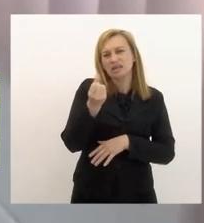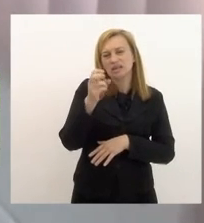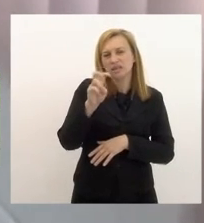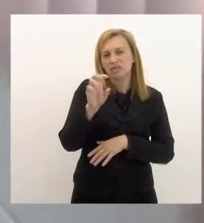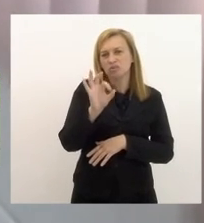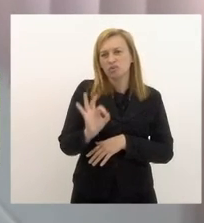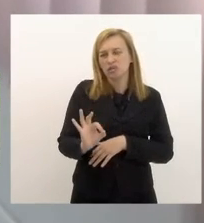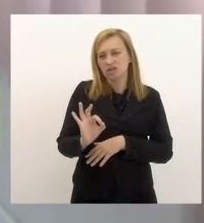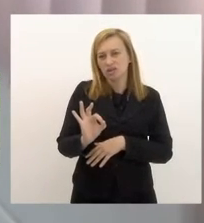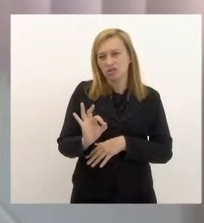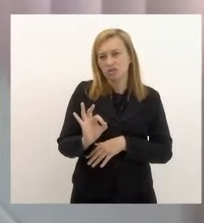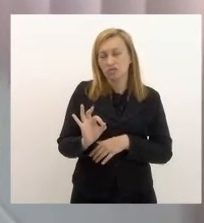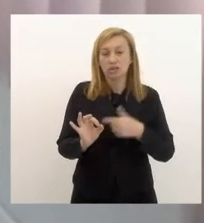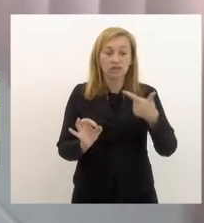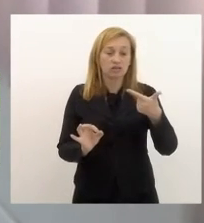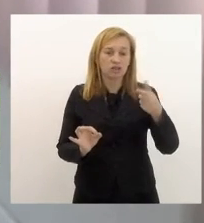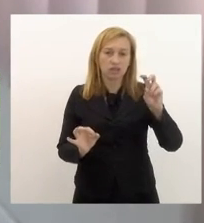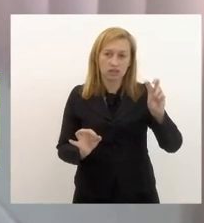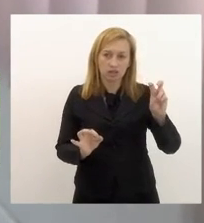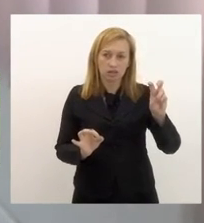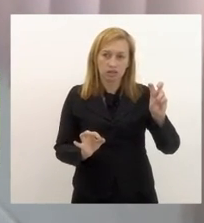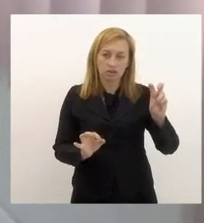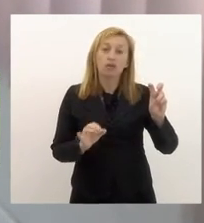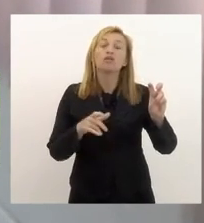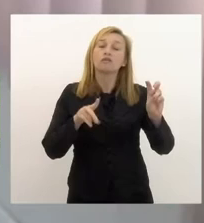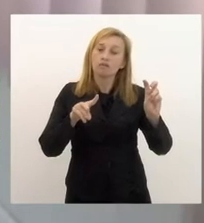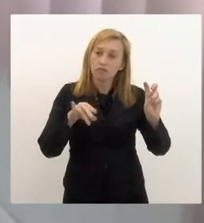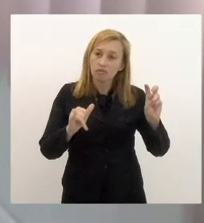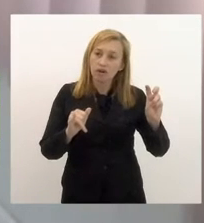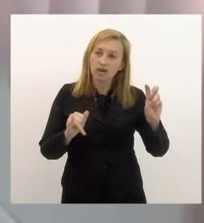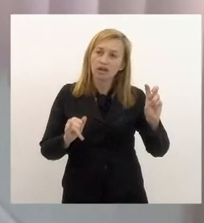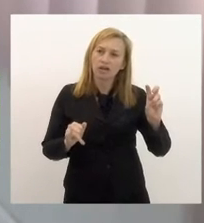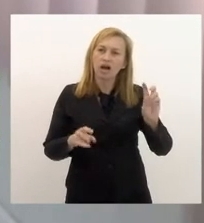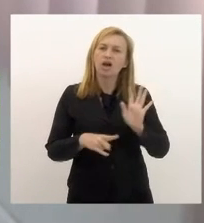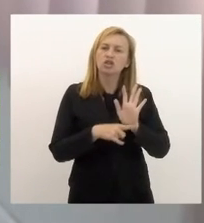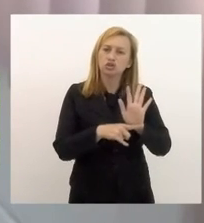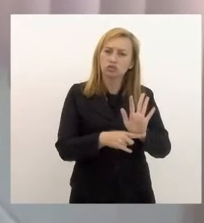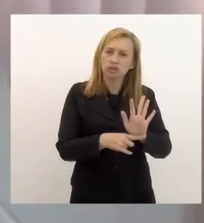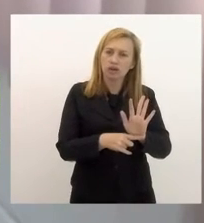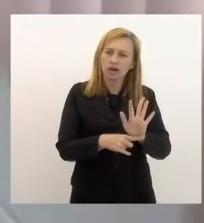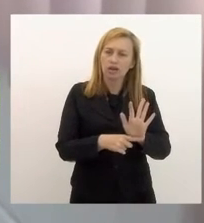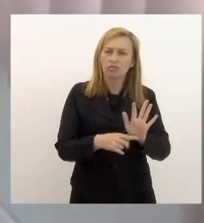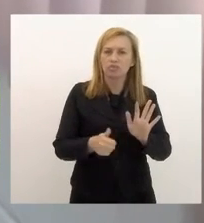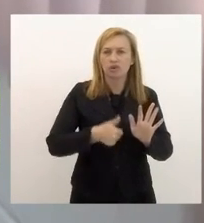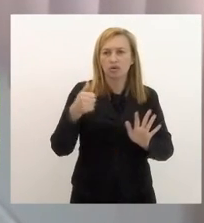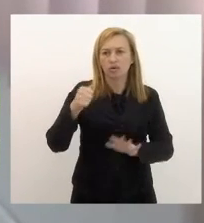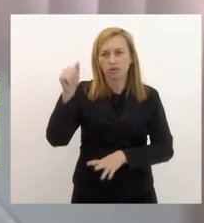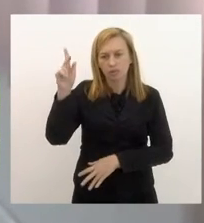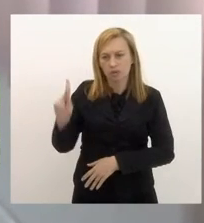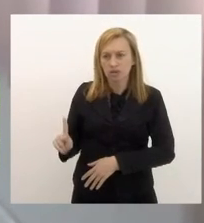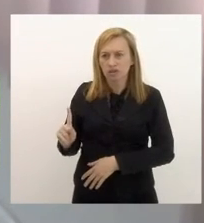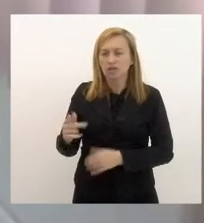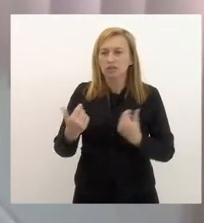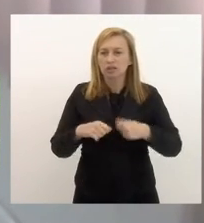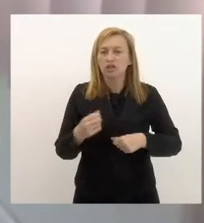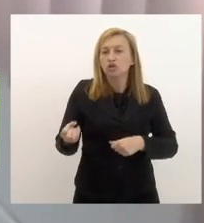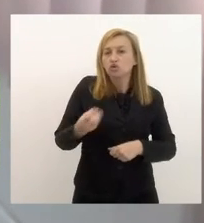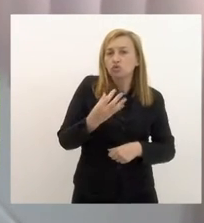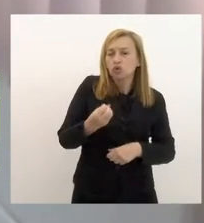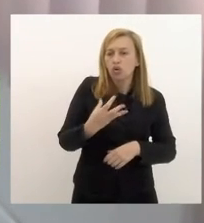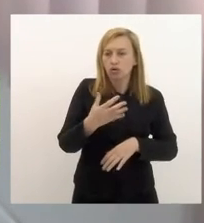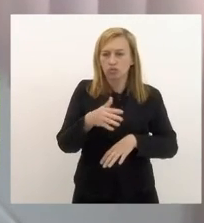Então esse 25 pelo menos vão vão cobrir parte das aposentadorias serão necessárias novas